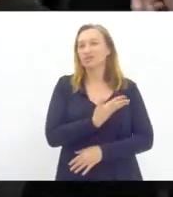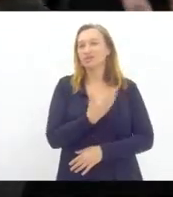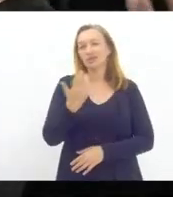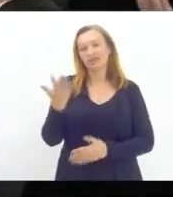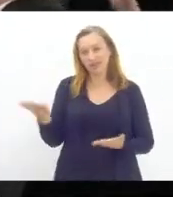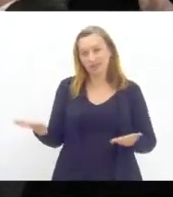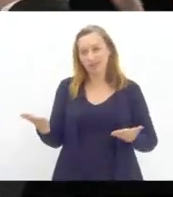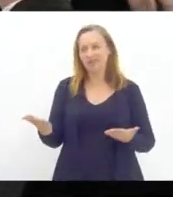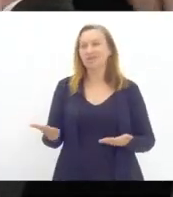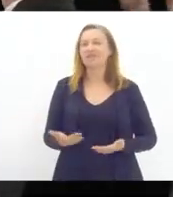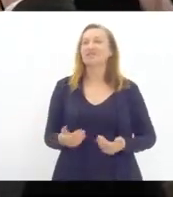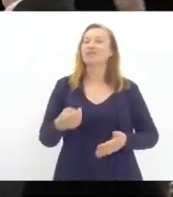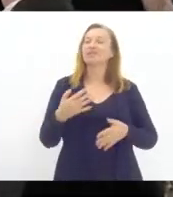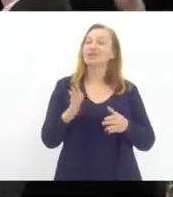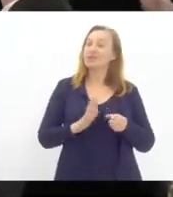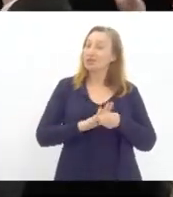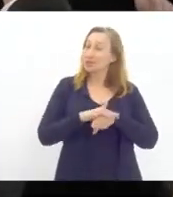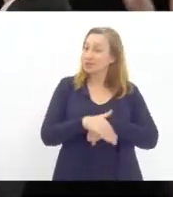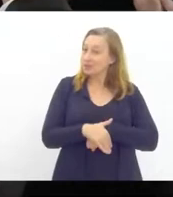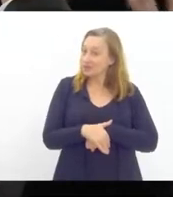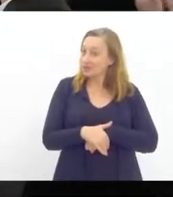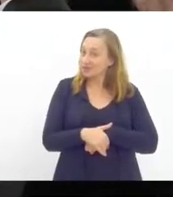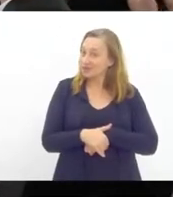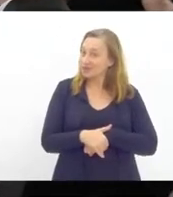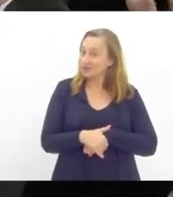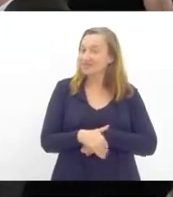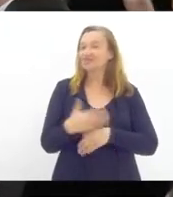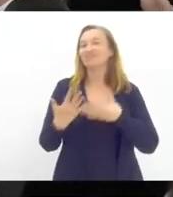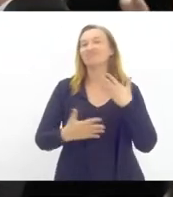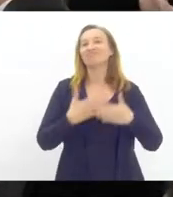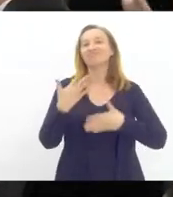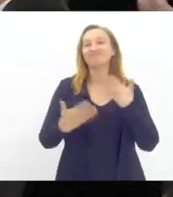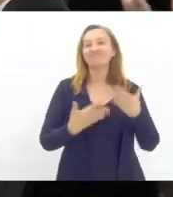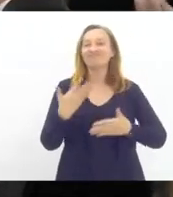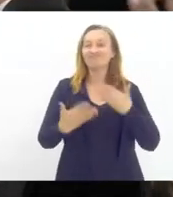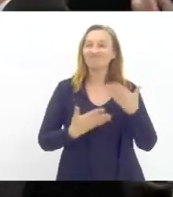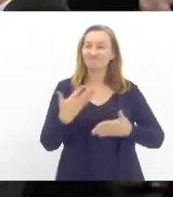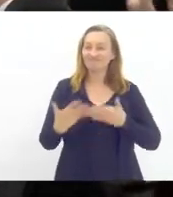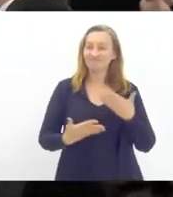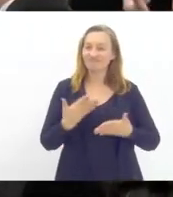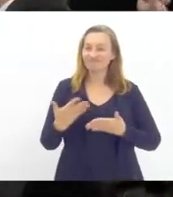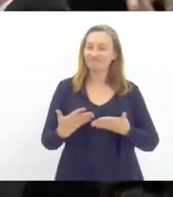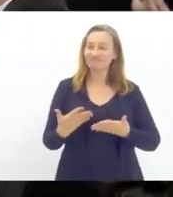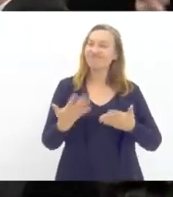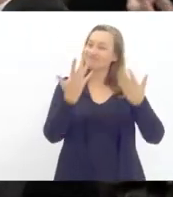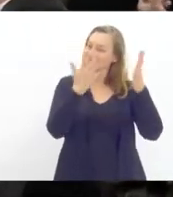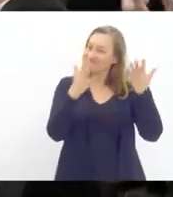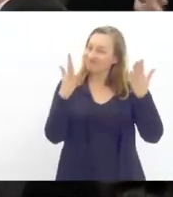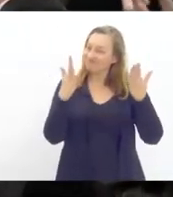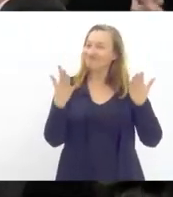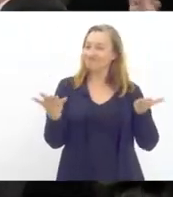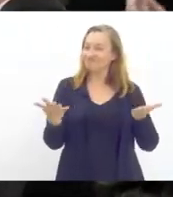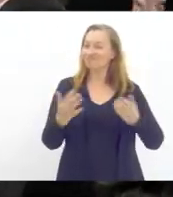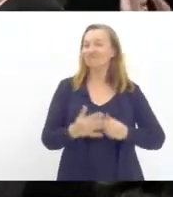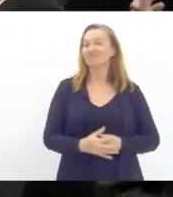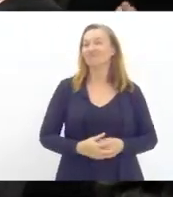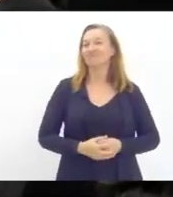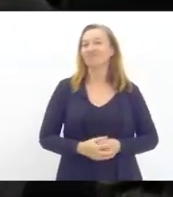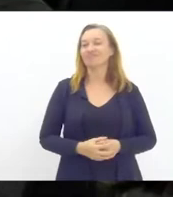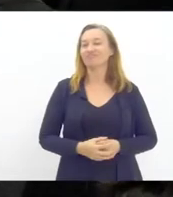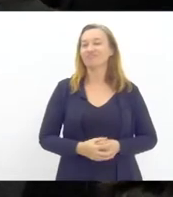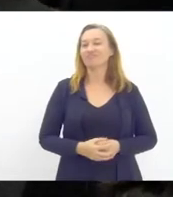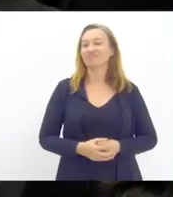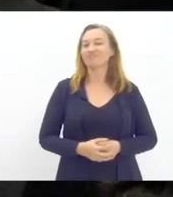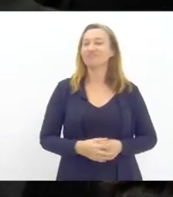que estão nessa noite e trazem sua alegria e seus aplausos ao